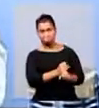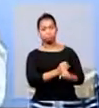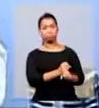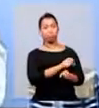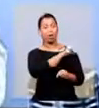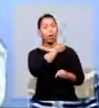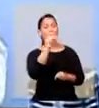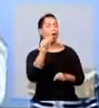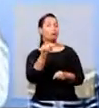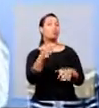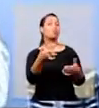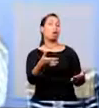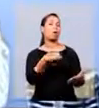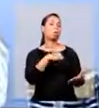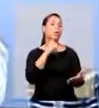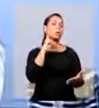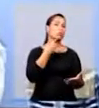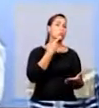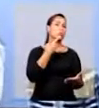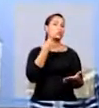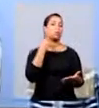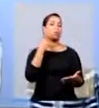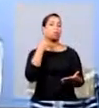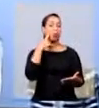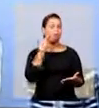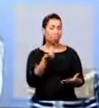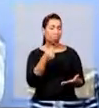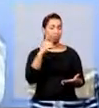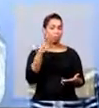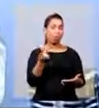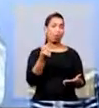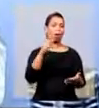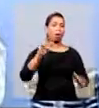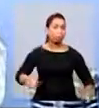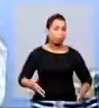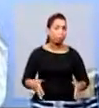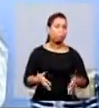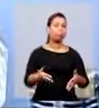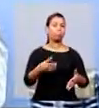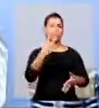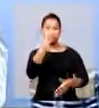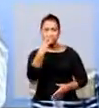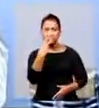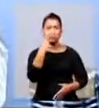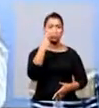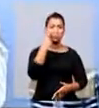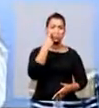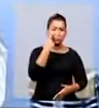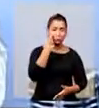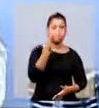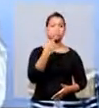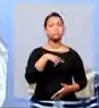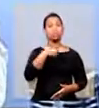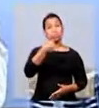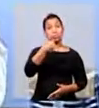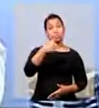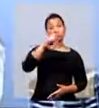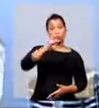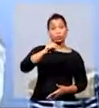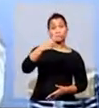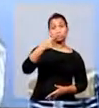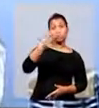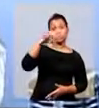18% a 19% da população tem algum tipo de deficiência, né? Então, e por incrível que pareça, o que sempre